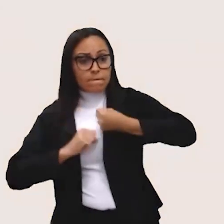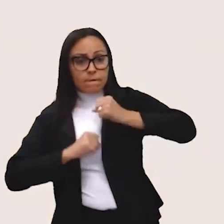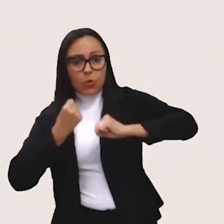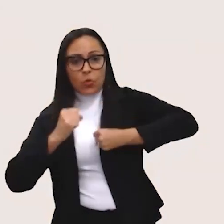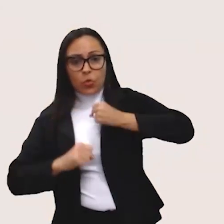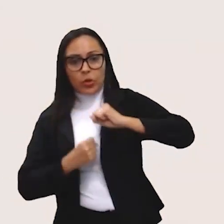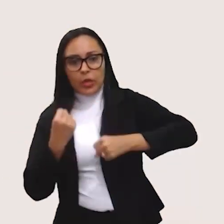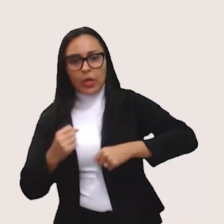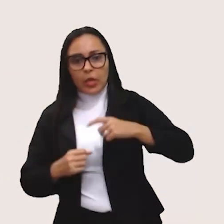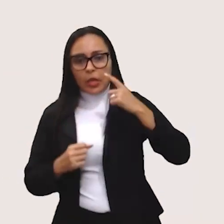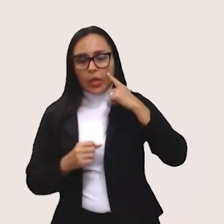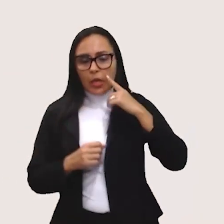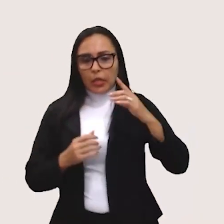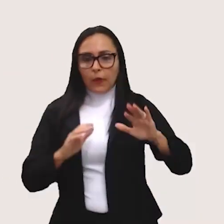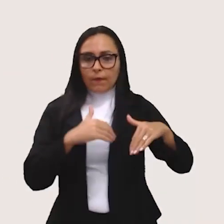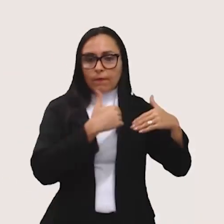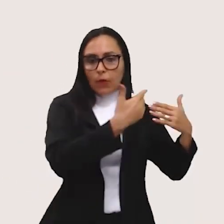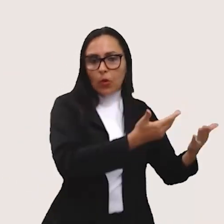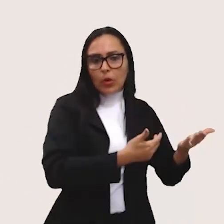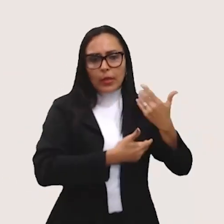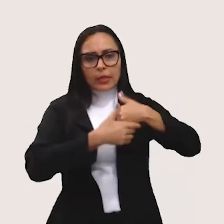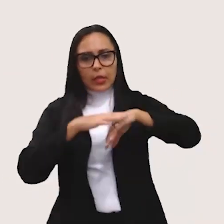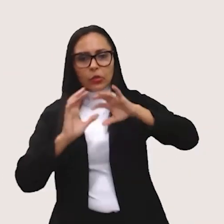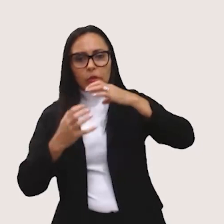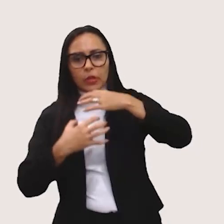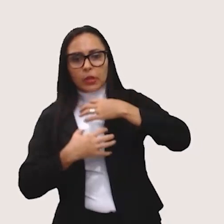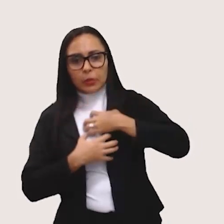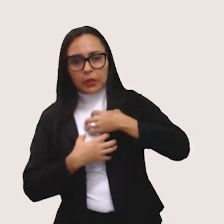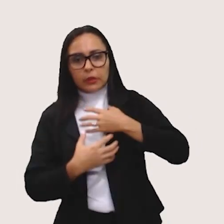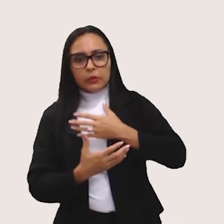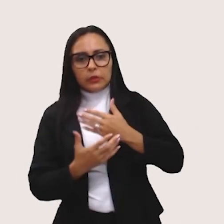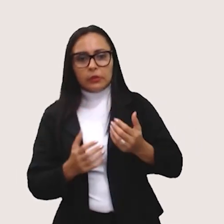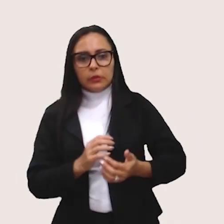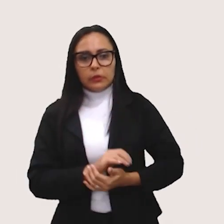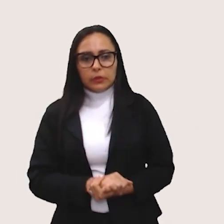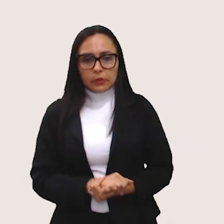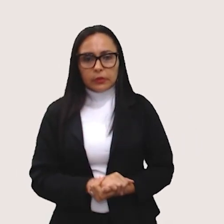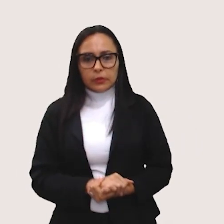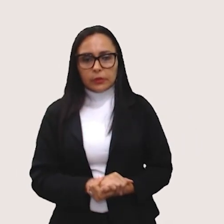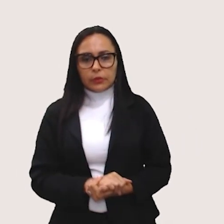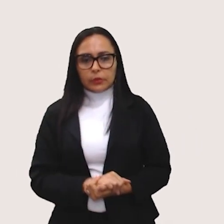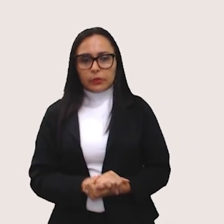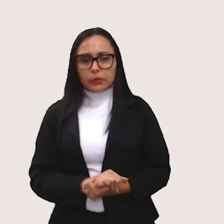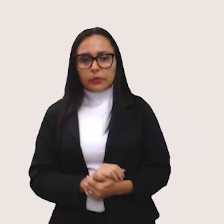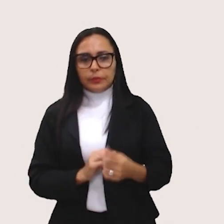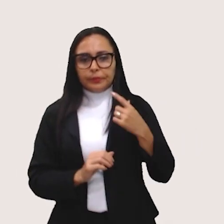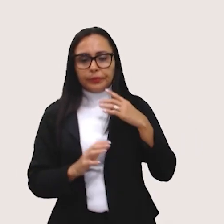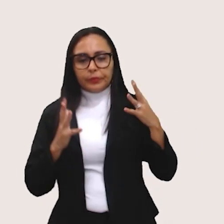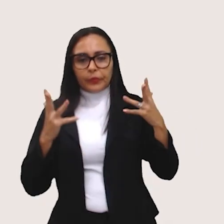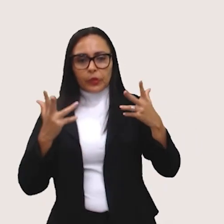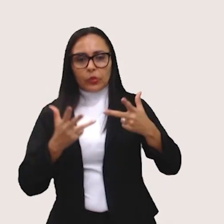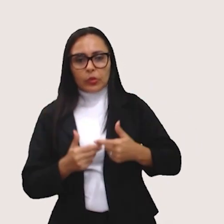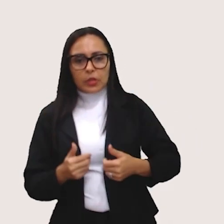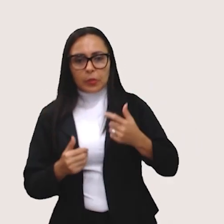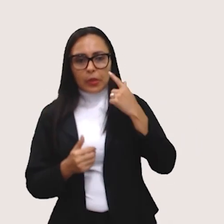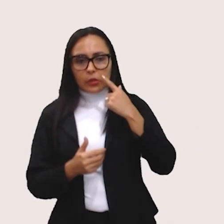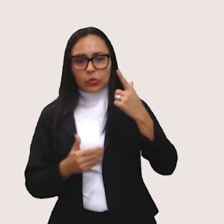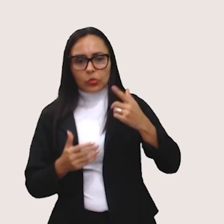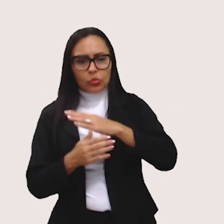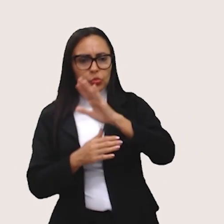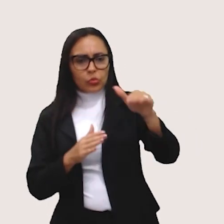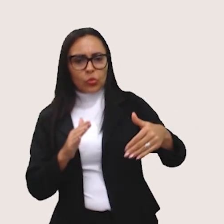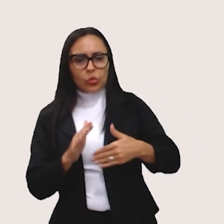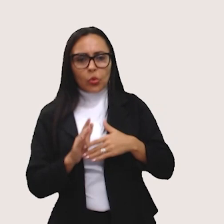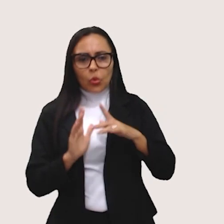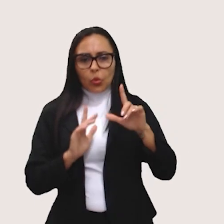fora e dentro de mim, por todos os meus nervos dissecados, fora, por todas as papilas, fora de